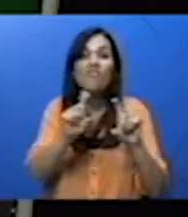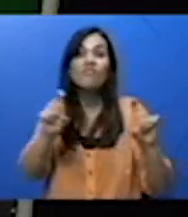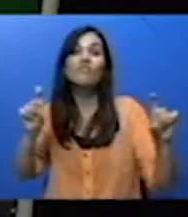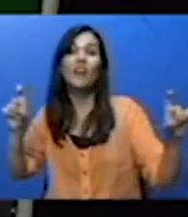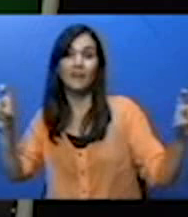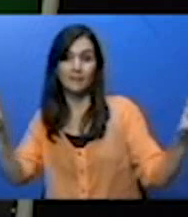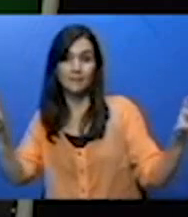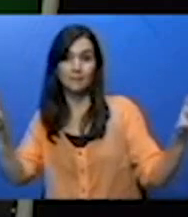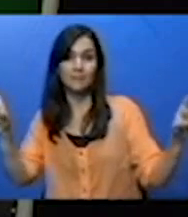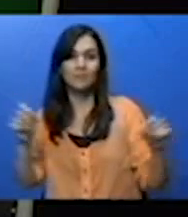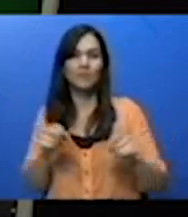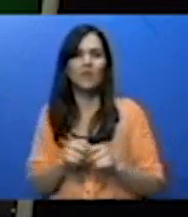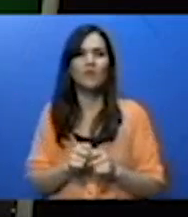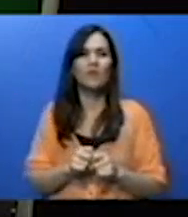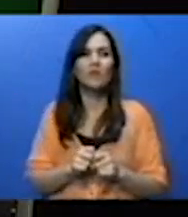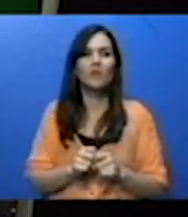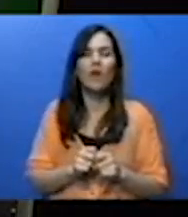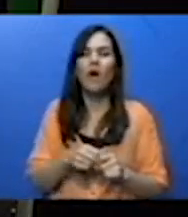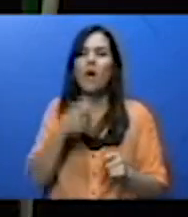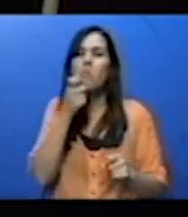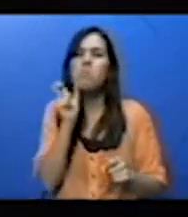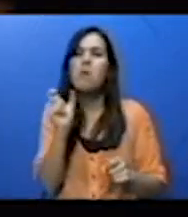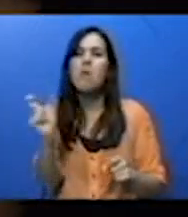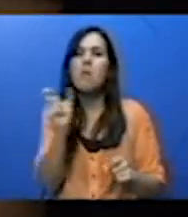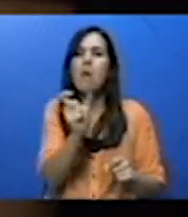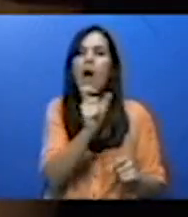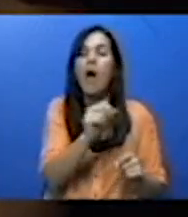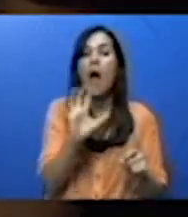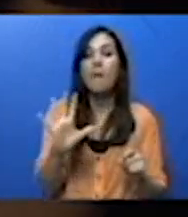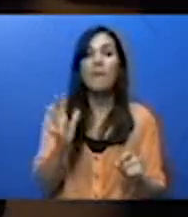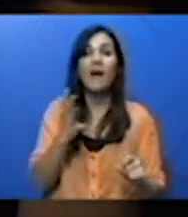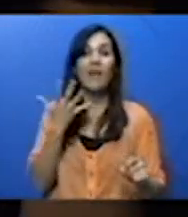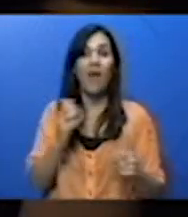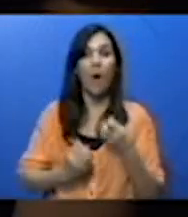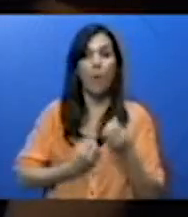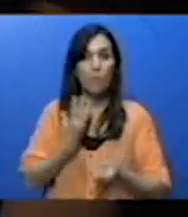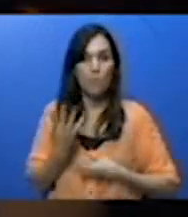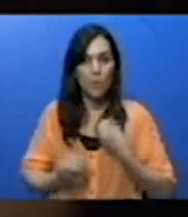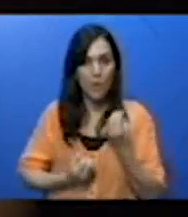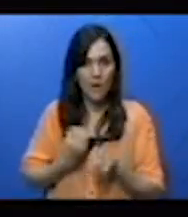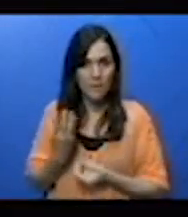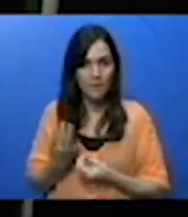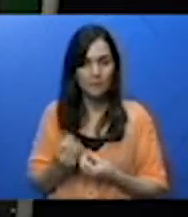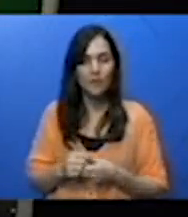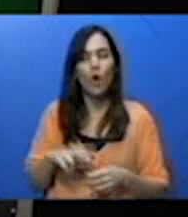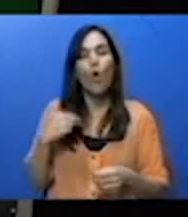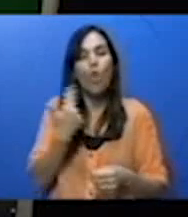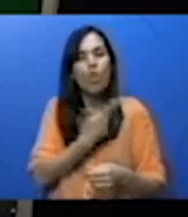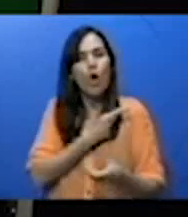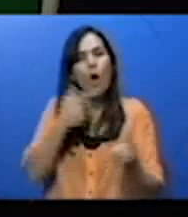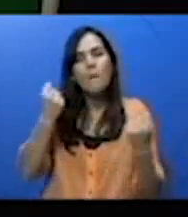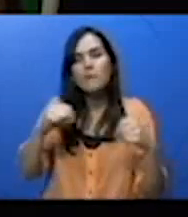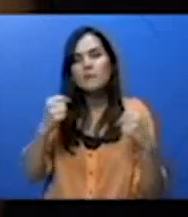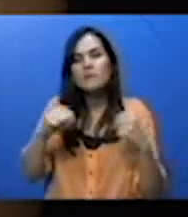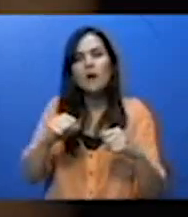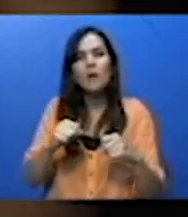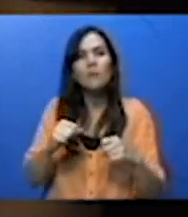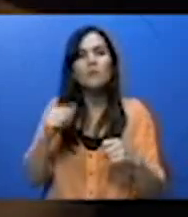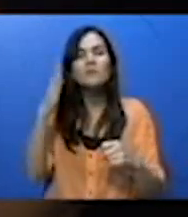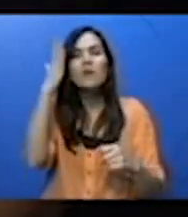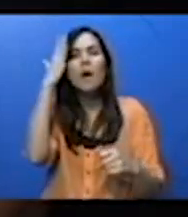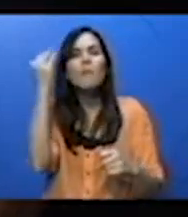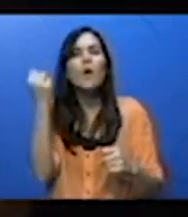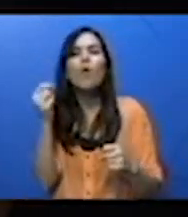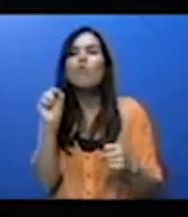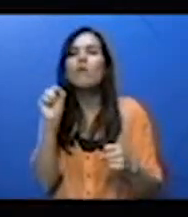cada palavra aparece no poema. Então, para isso, nós temos que ter a noção do